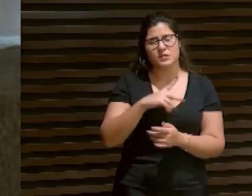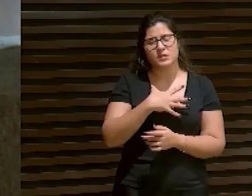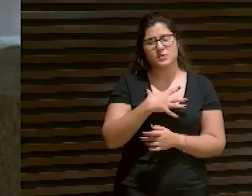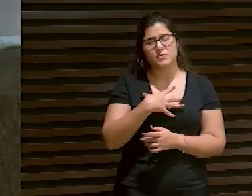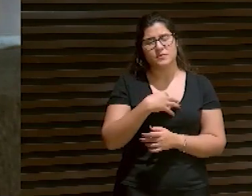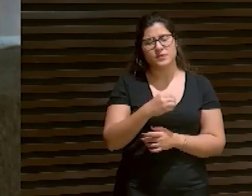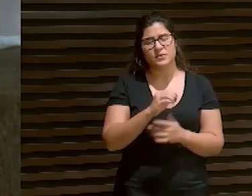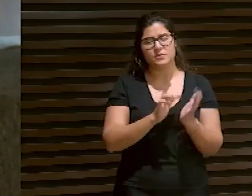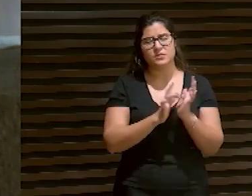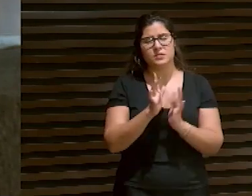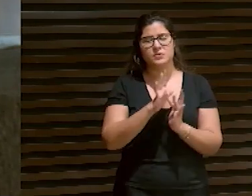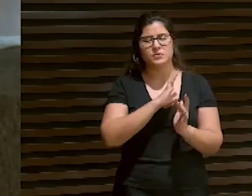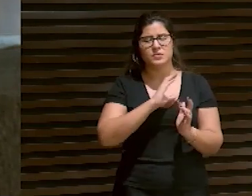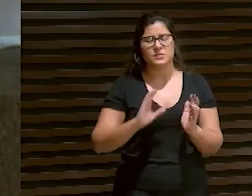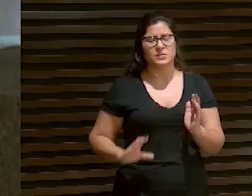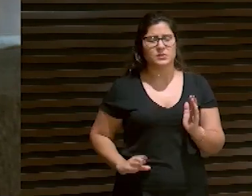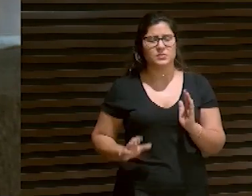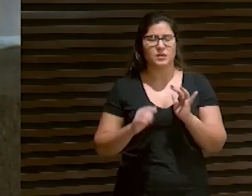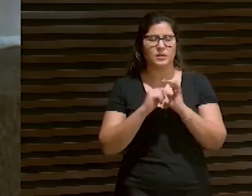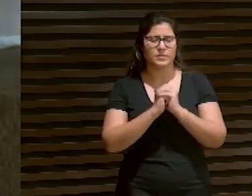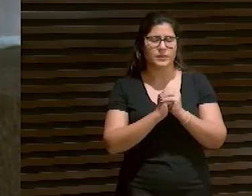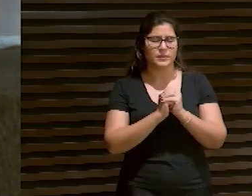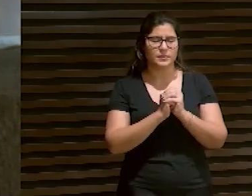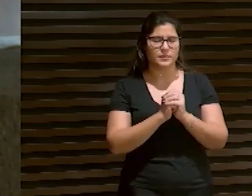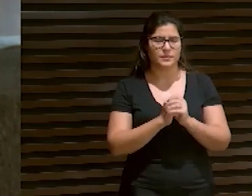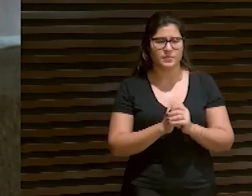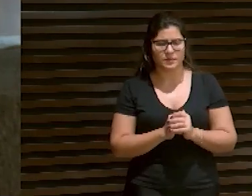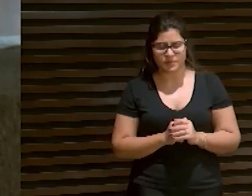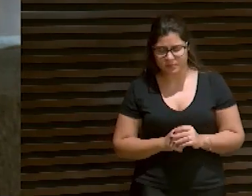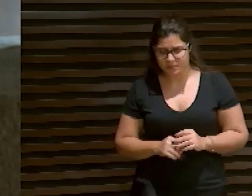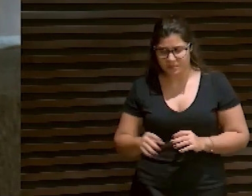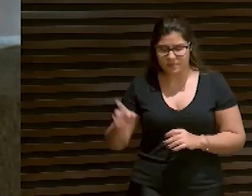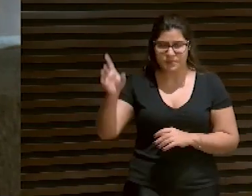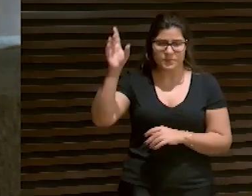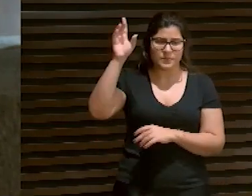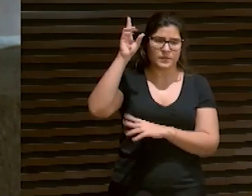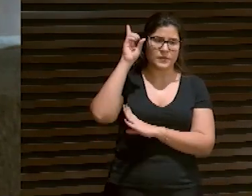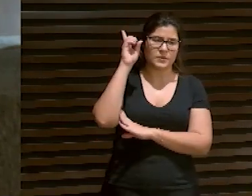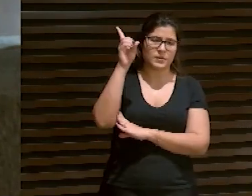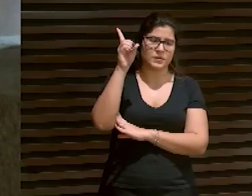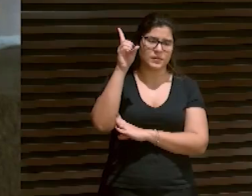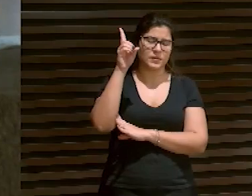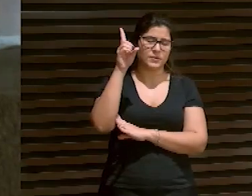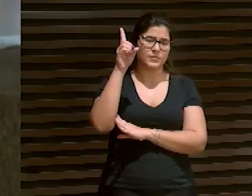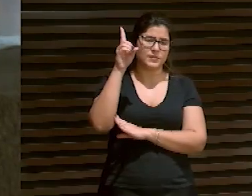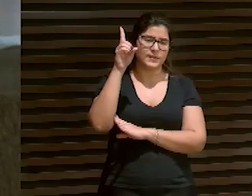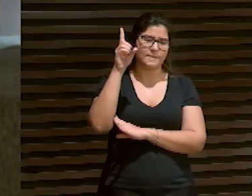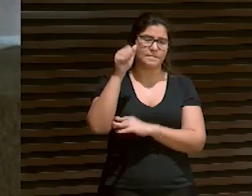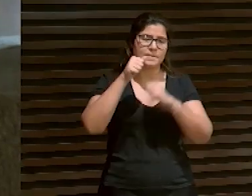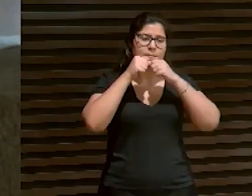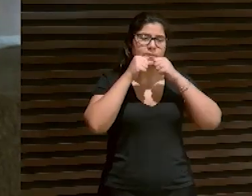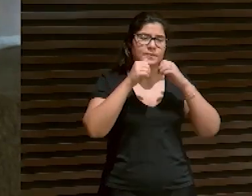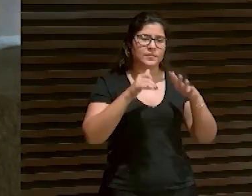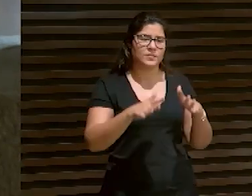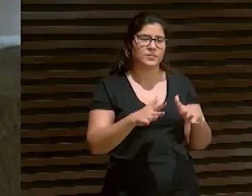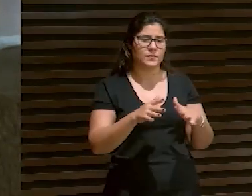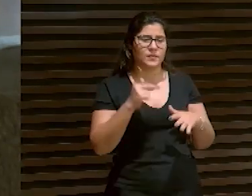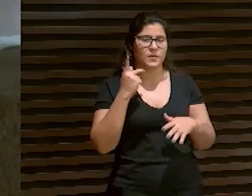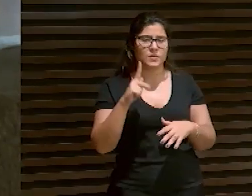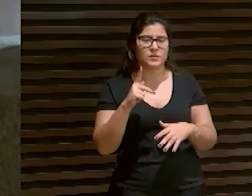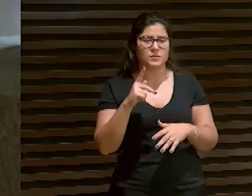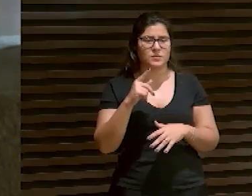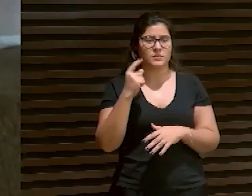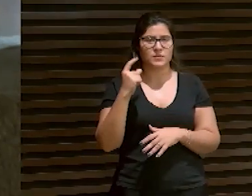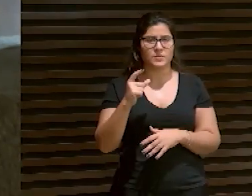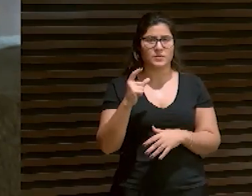Jesus Cristo. Amém. Que Deus, irmãos, que Deus abençoe a Sua palavra,